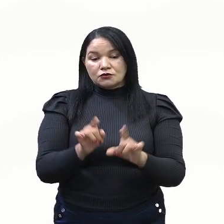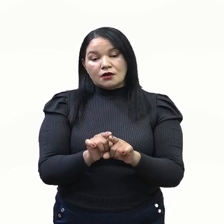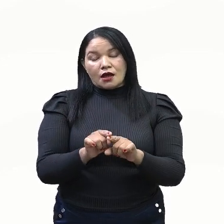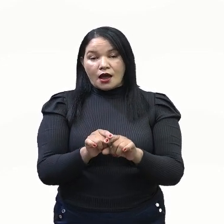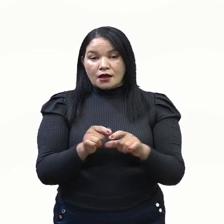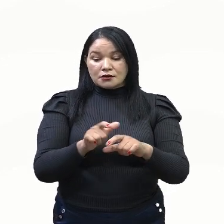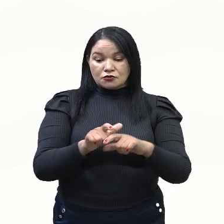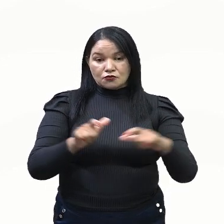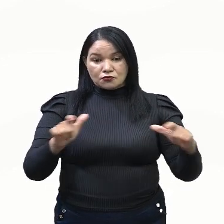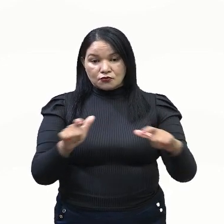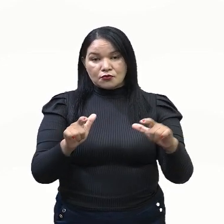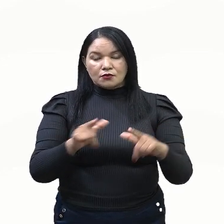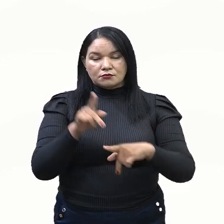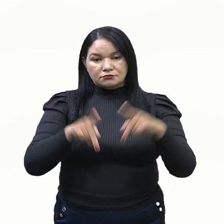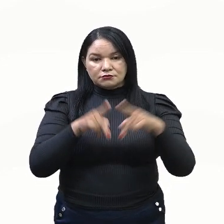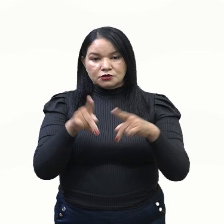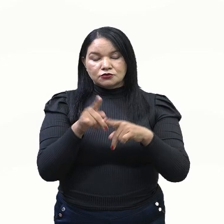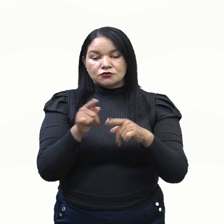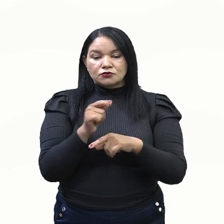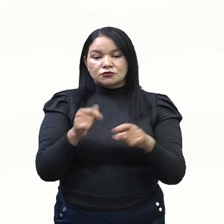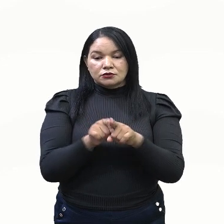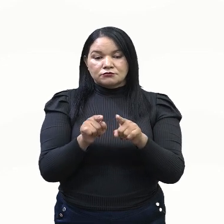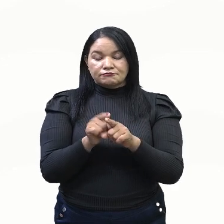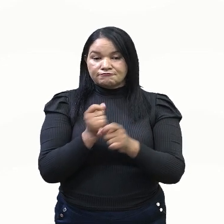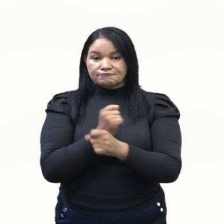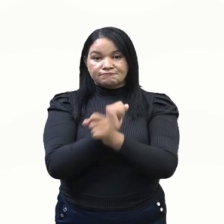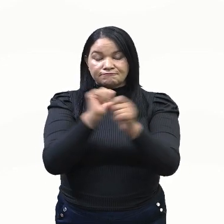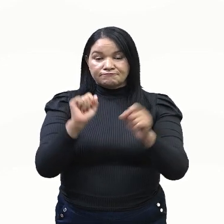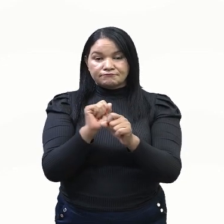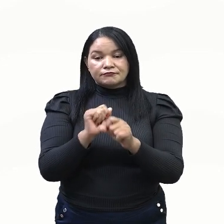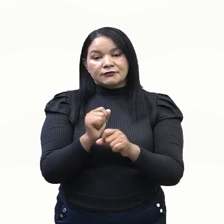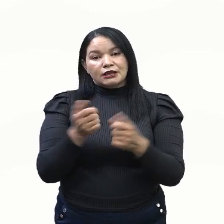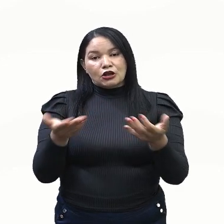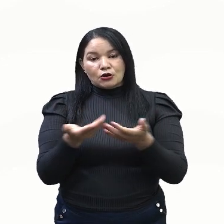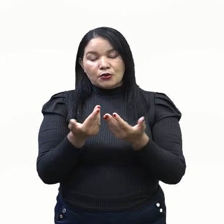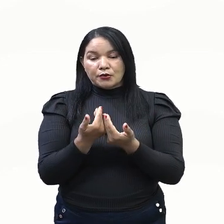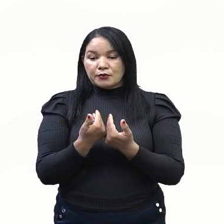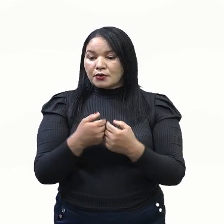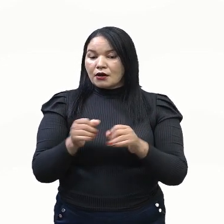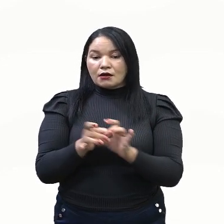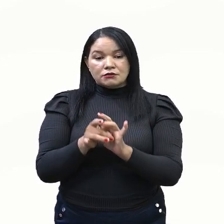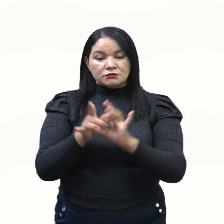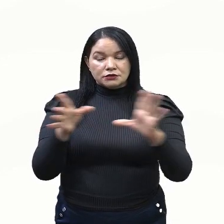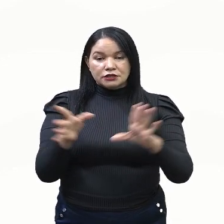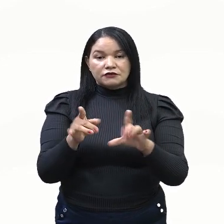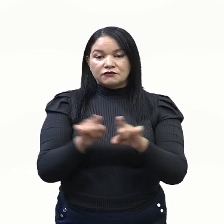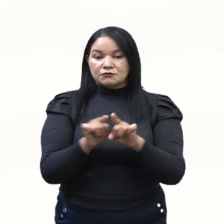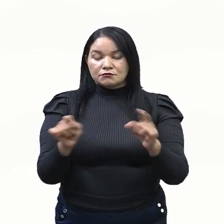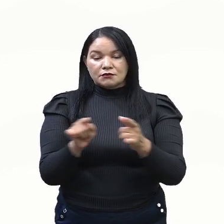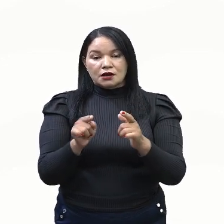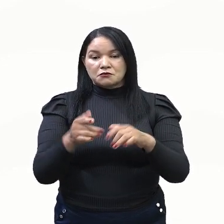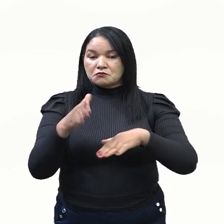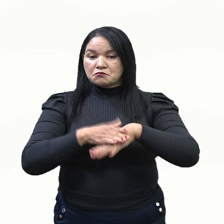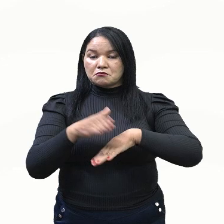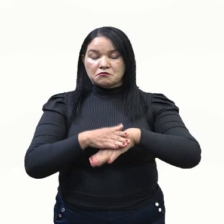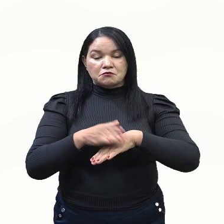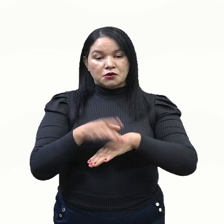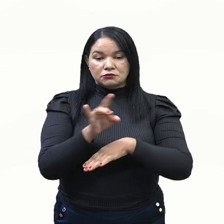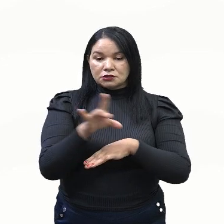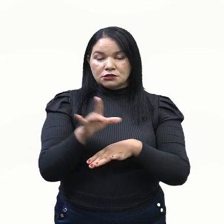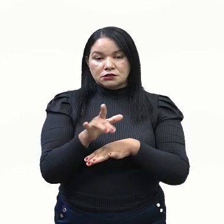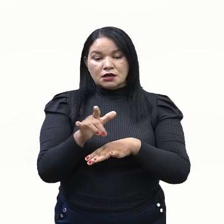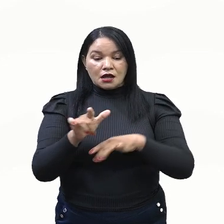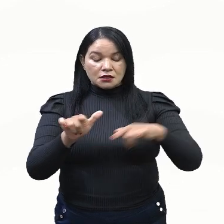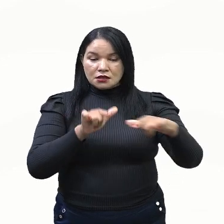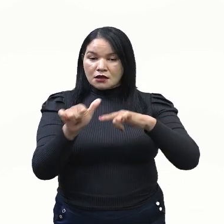caso aí os negros ex-escravizados, vão estar à própria sorte. Ou seja, não terão ali um emprego,